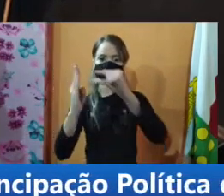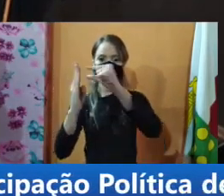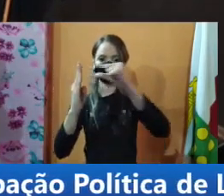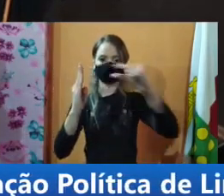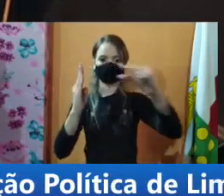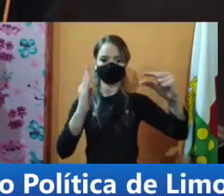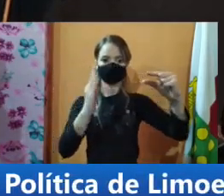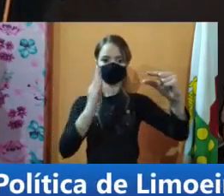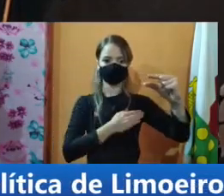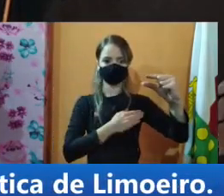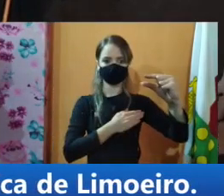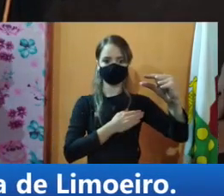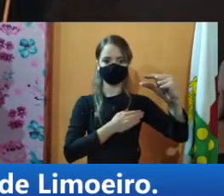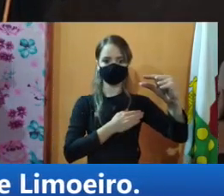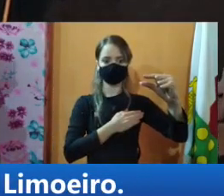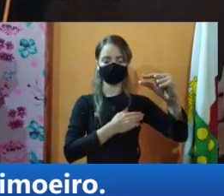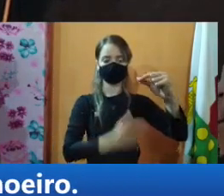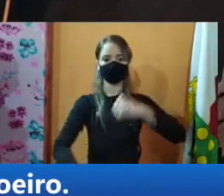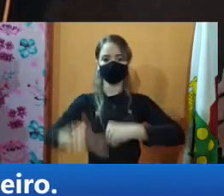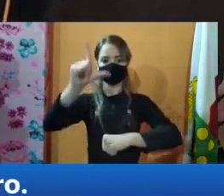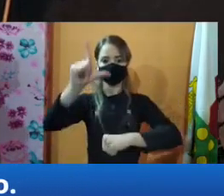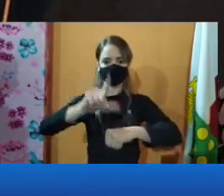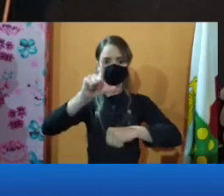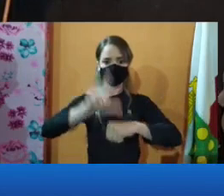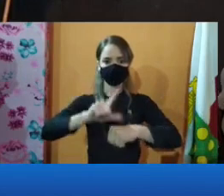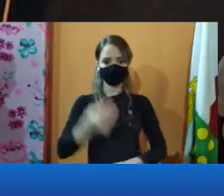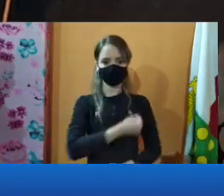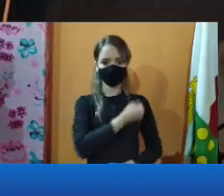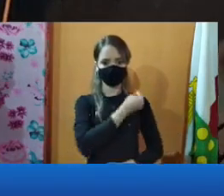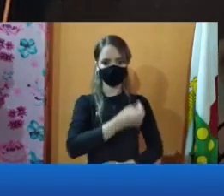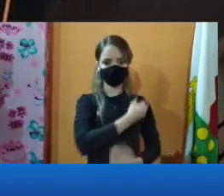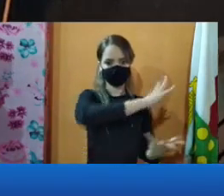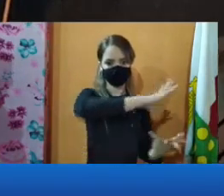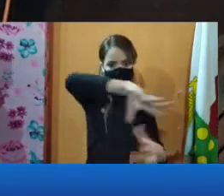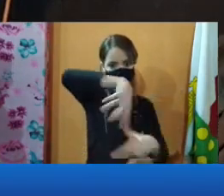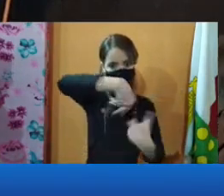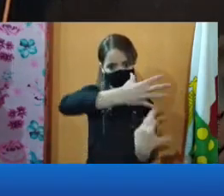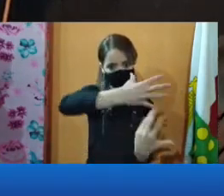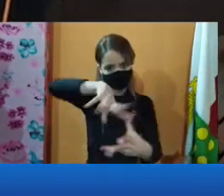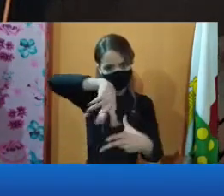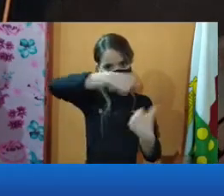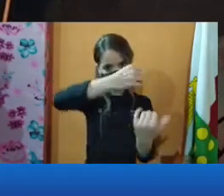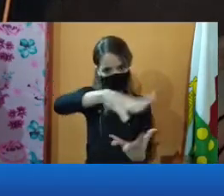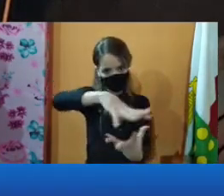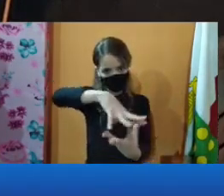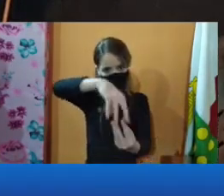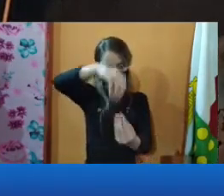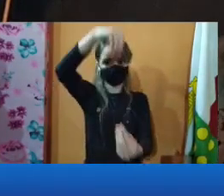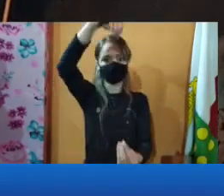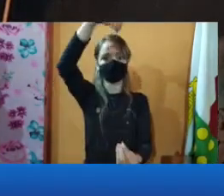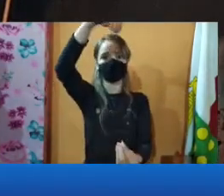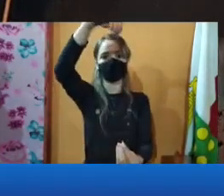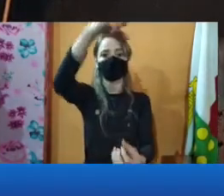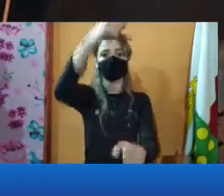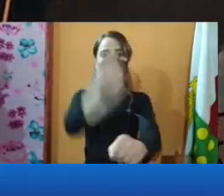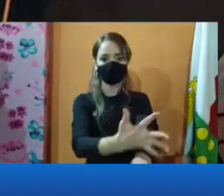pedaço do meu Brasil, tu vives na minha